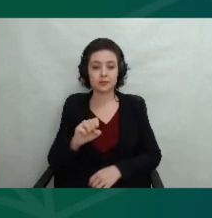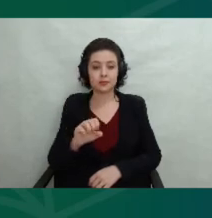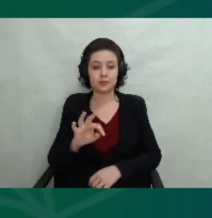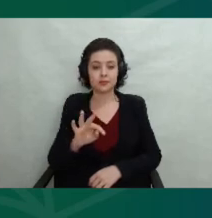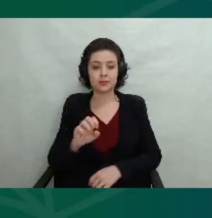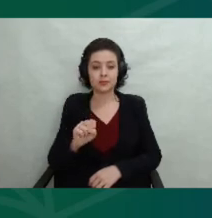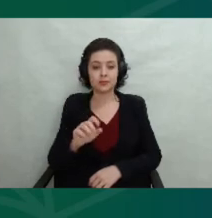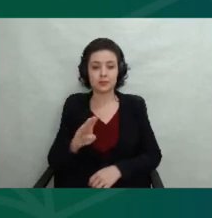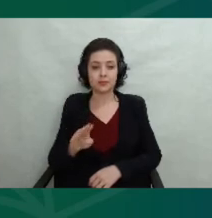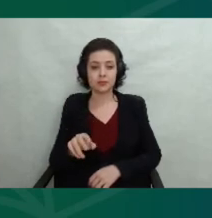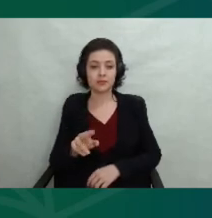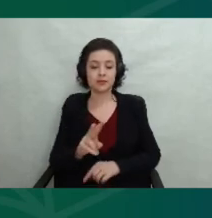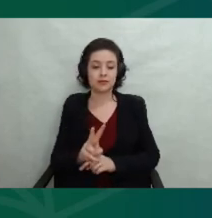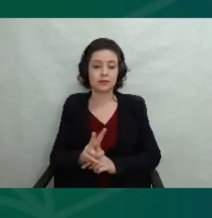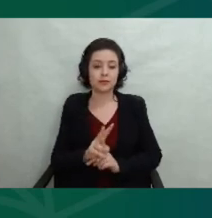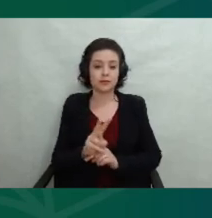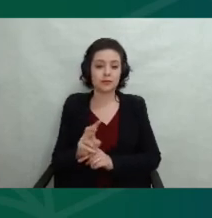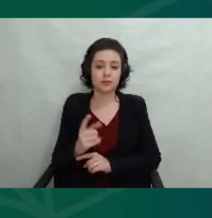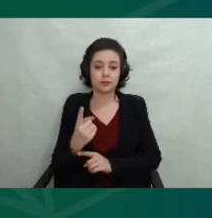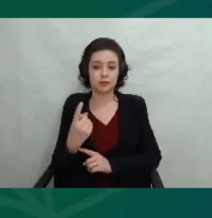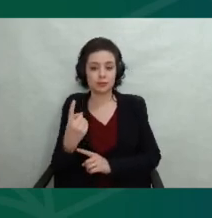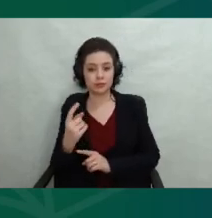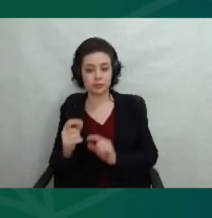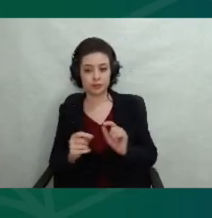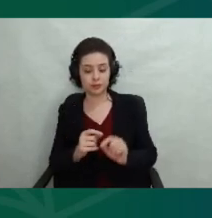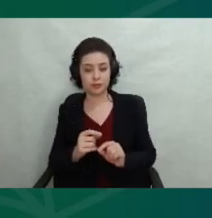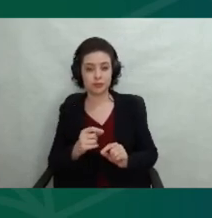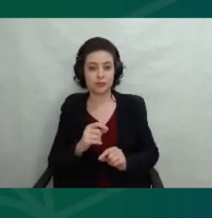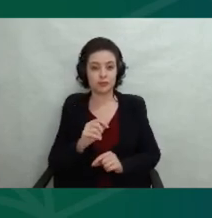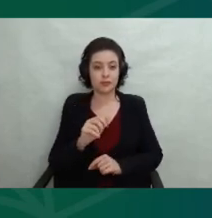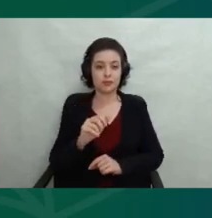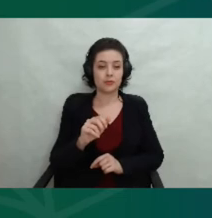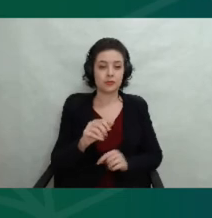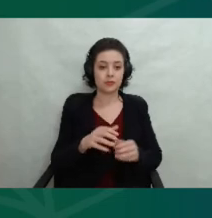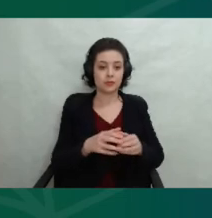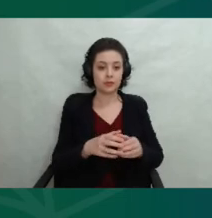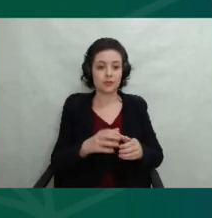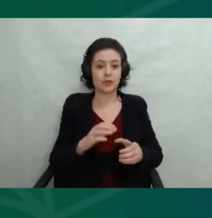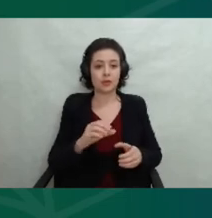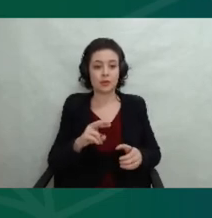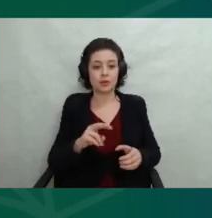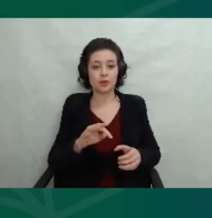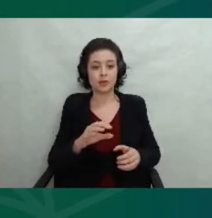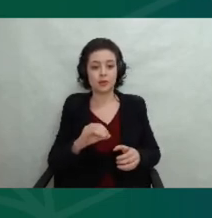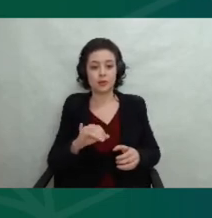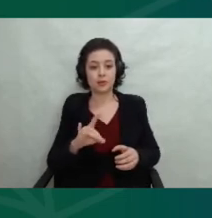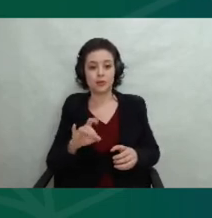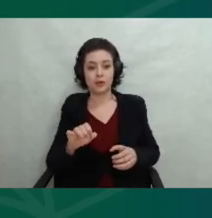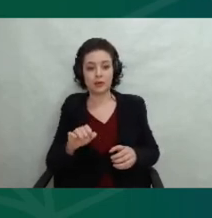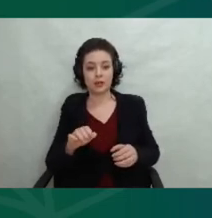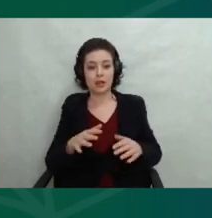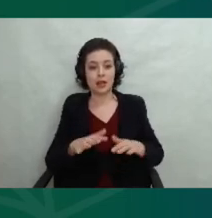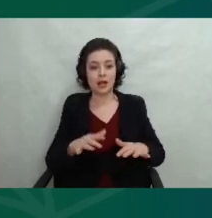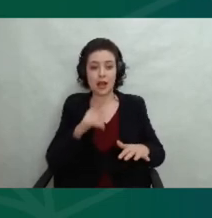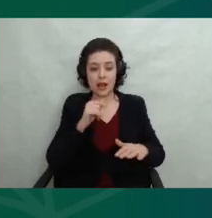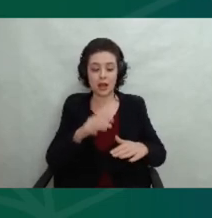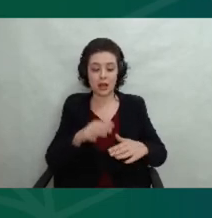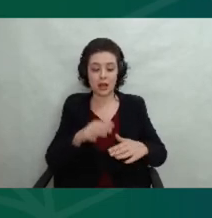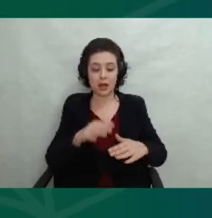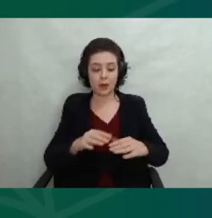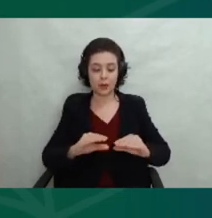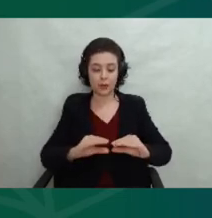uma única substância, que é um anti-inflamatório, um glucocorticoide, em águas superficiais, isso começou no ano passado. Então,